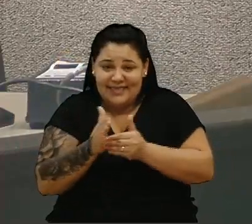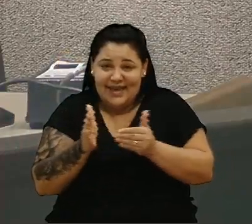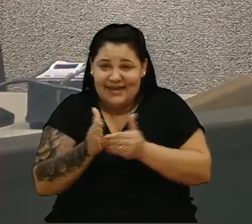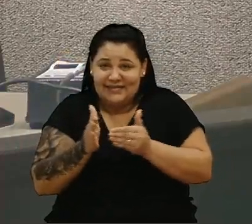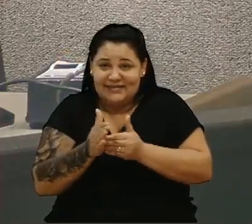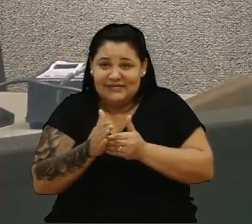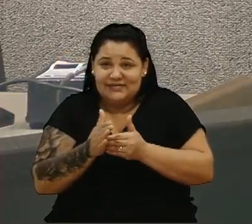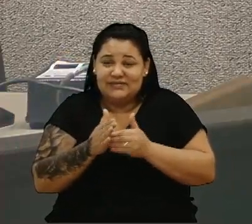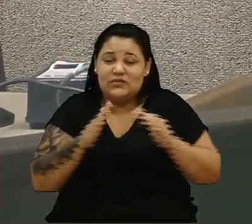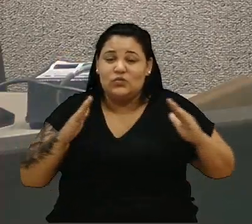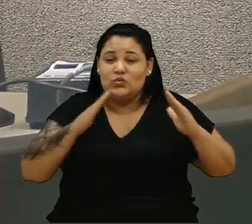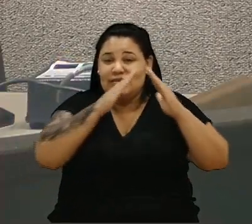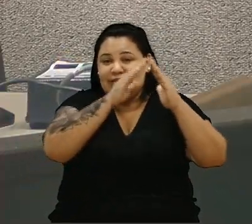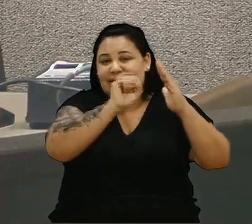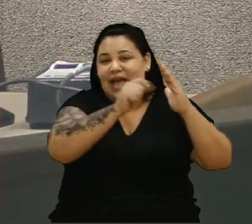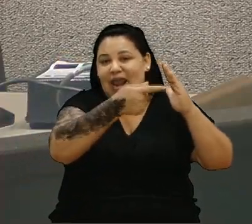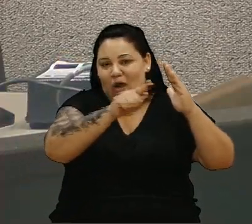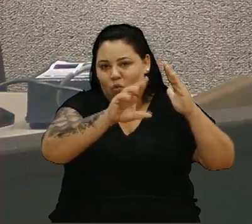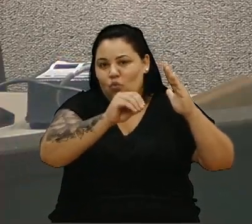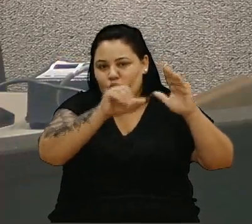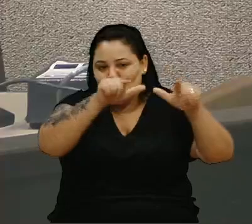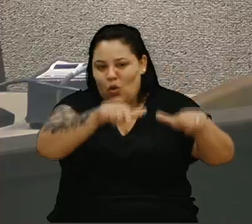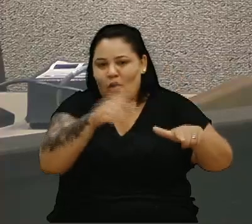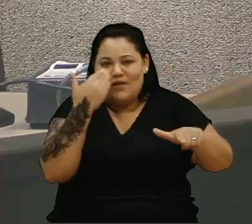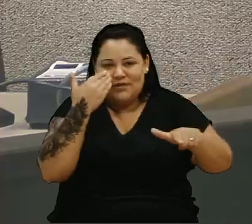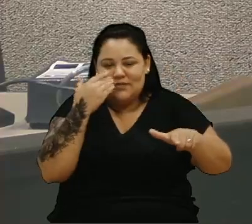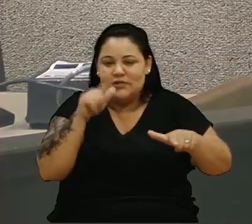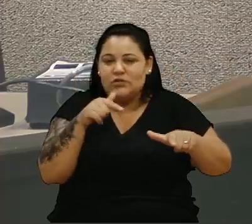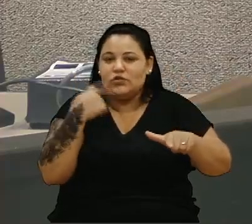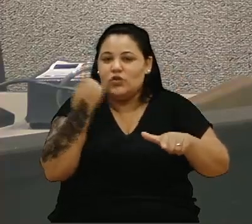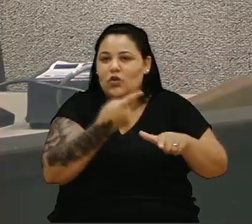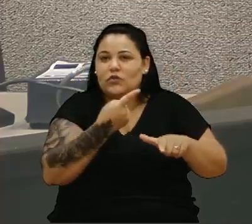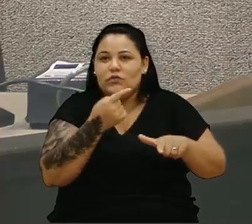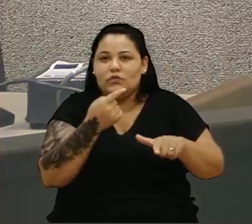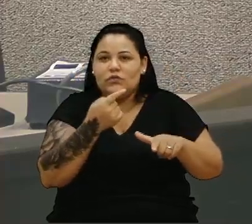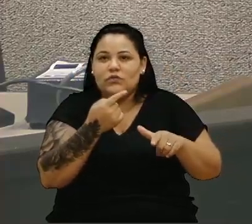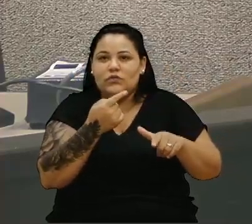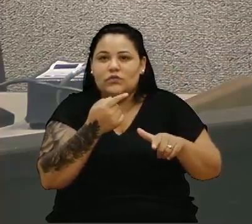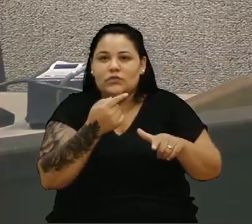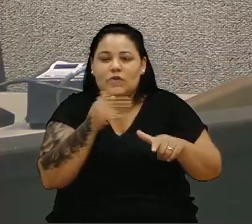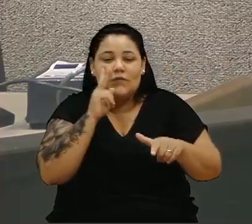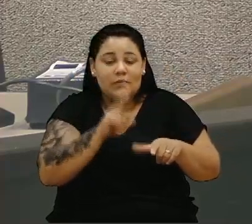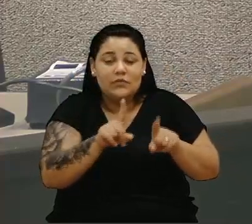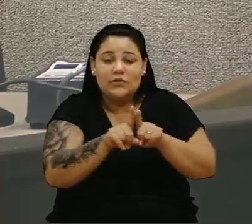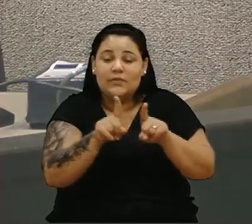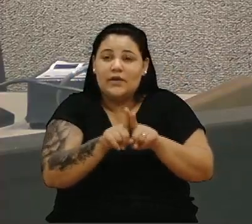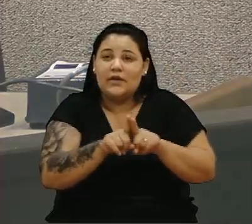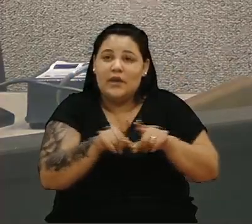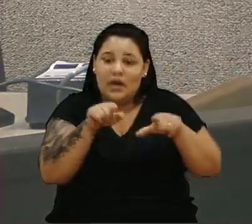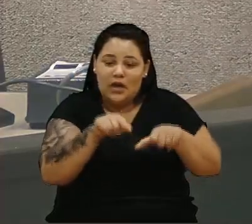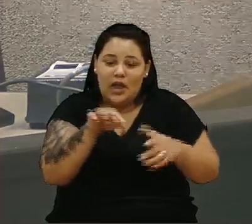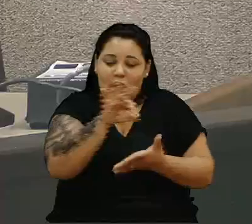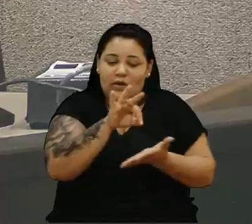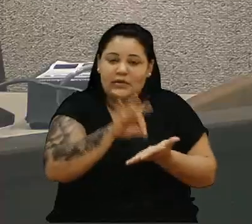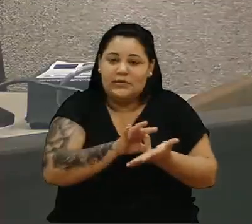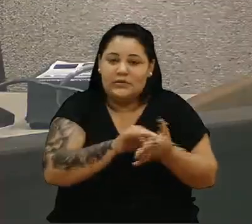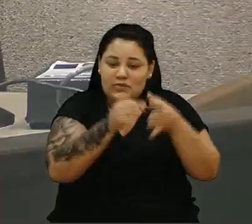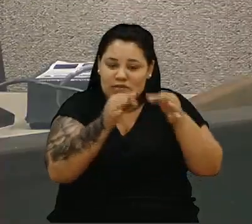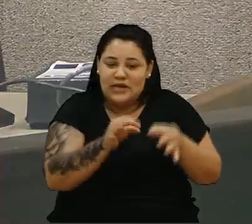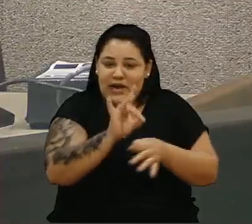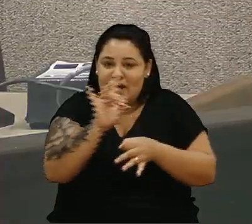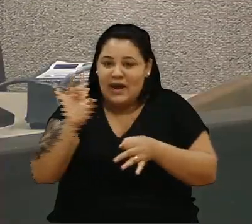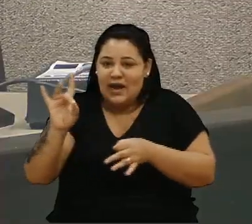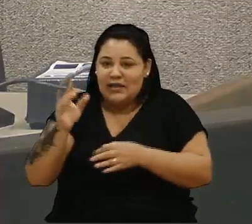o salão da comunidade Santa Justina, e verificamos, então, além de tudo isso, a localização exata de cada poste com a